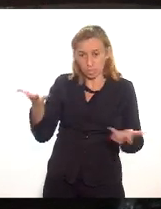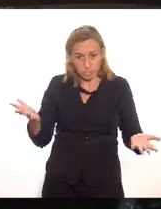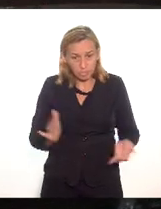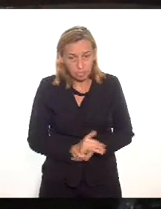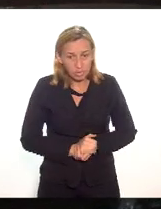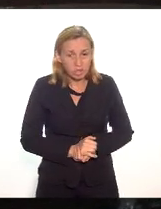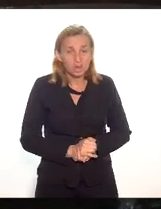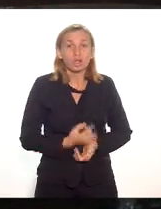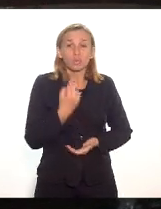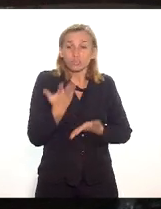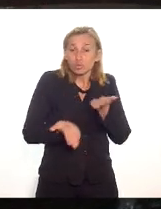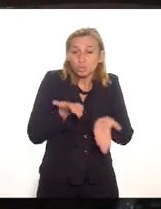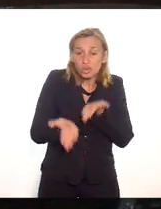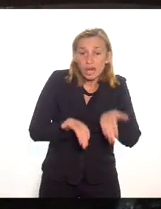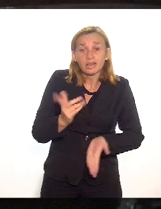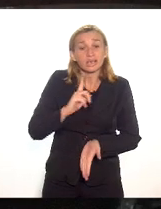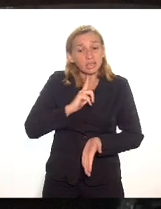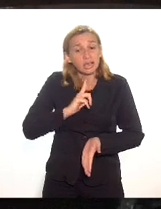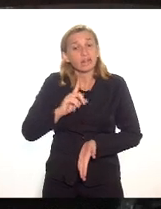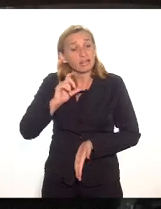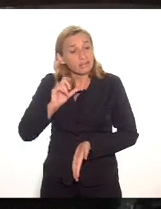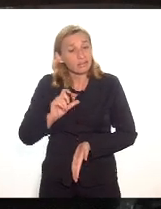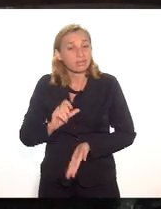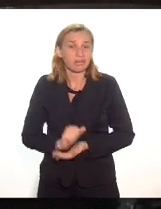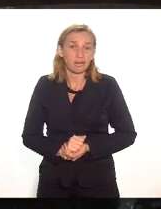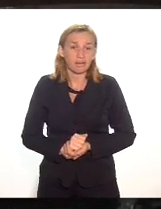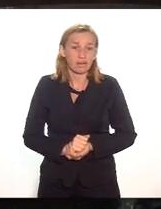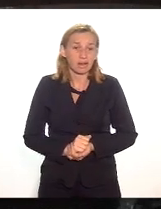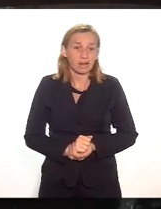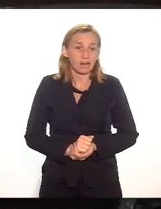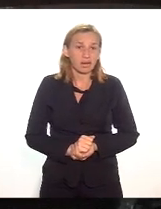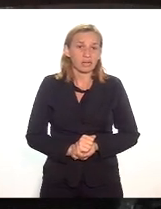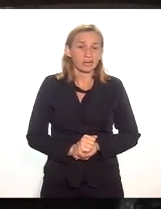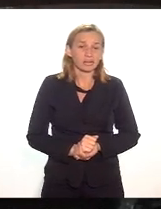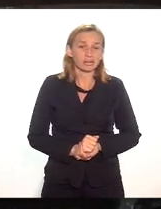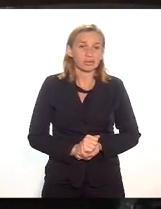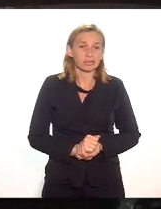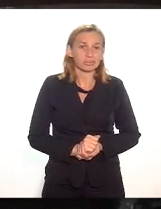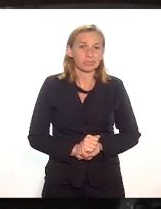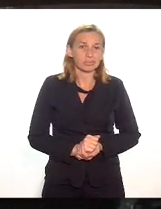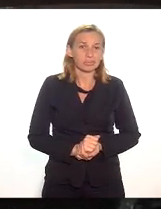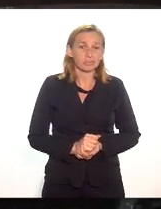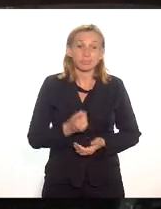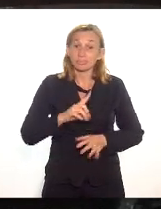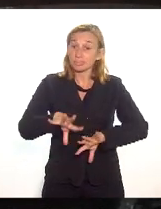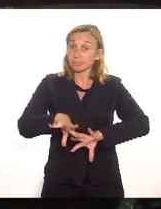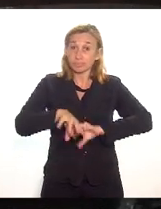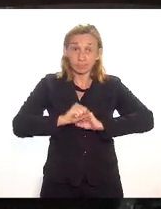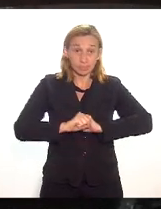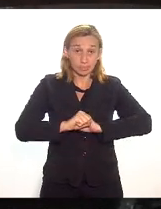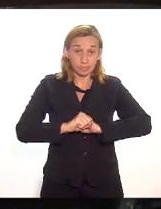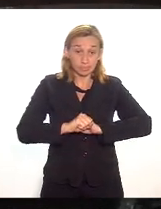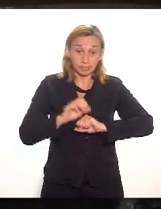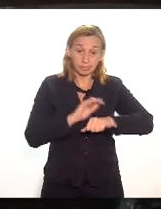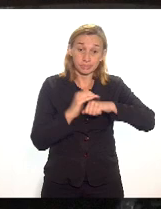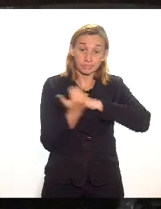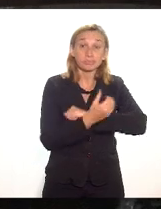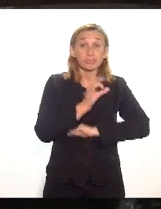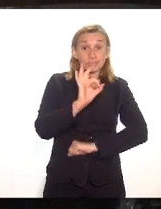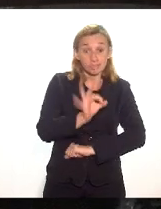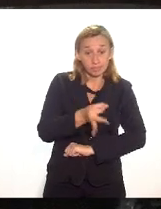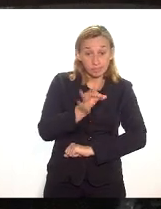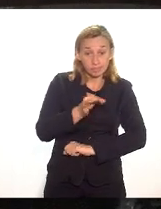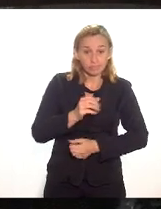que um dos cuidados que se tem que ter para mitigar a contaminação do coronavírus é